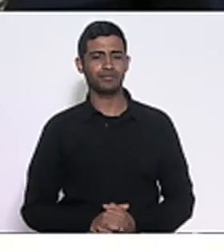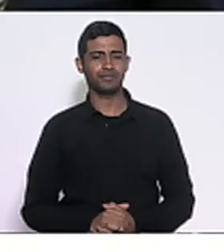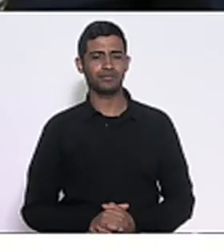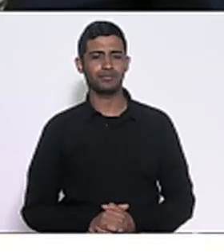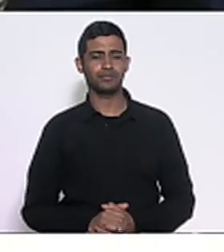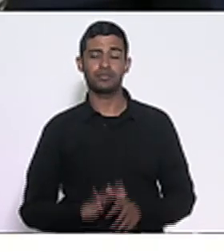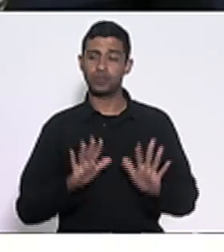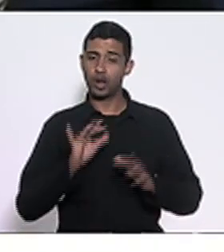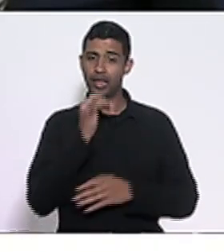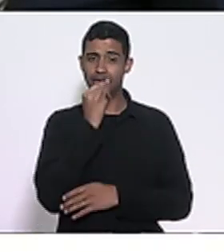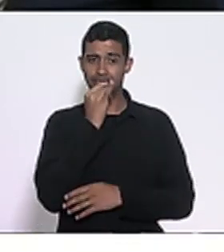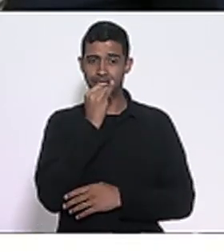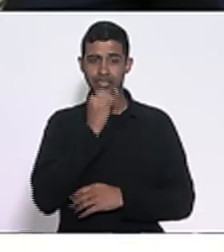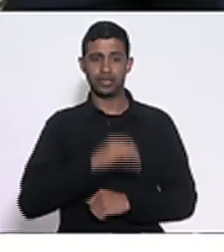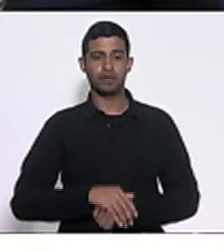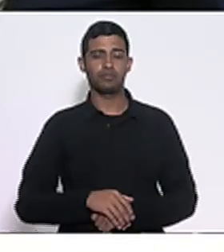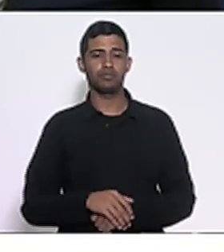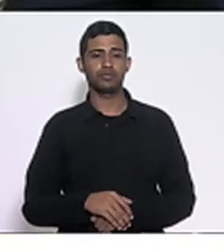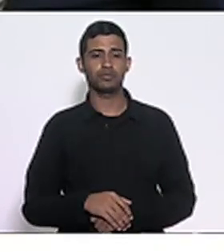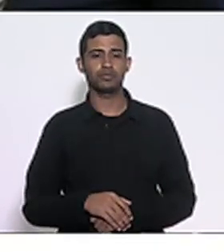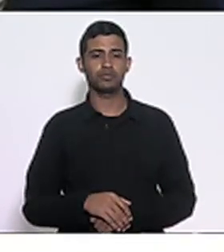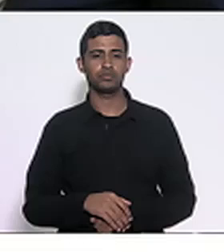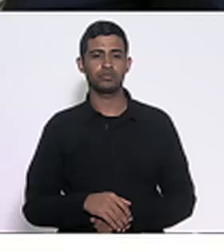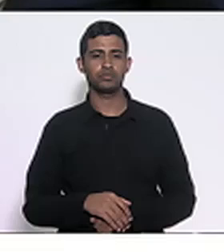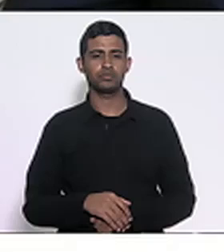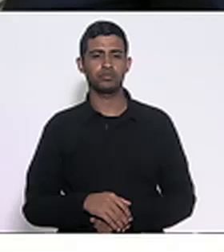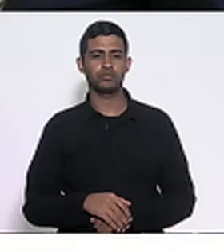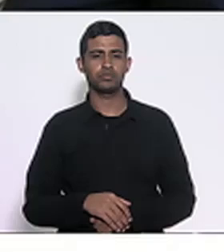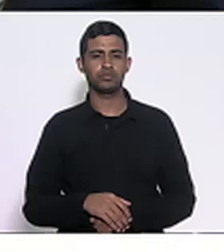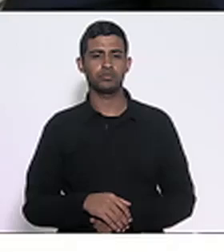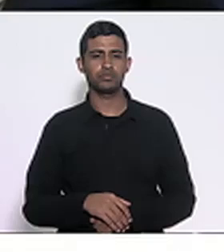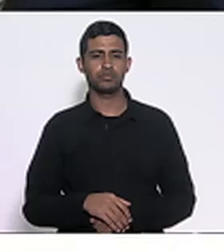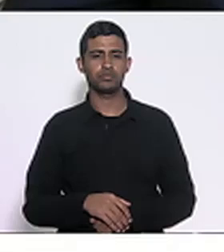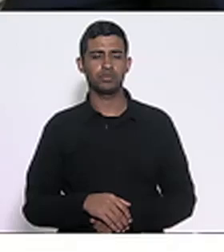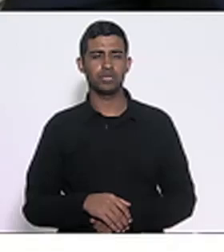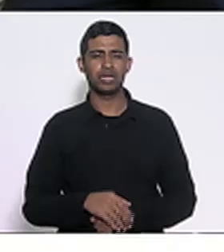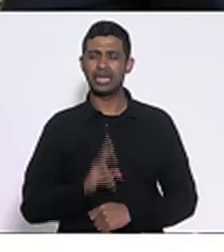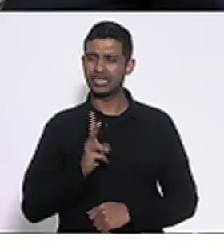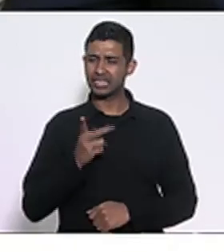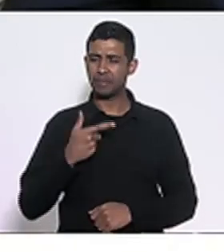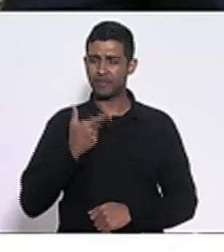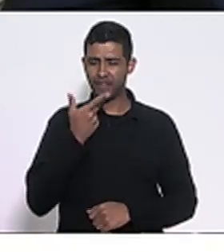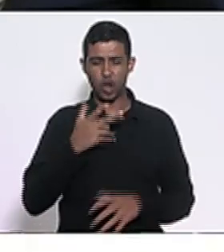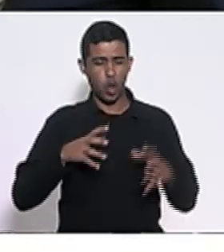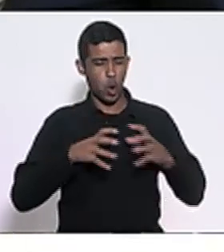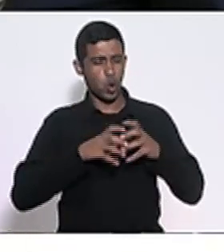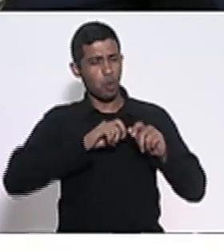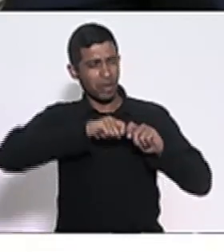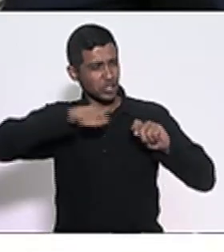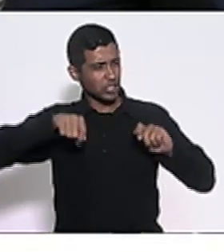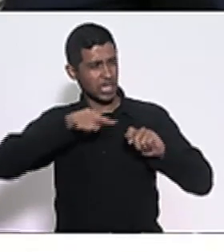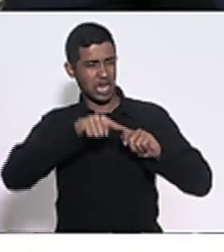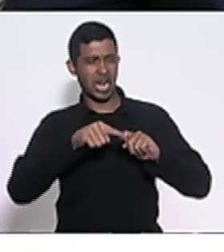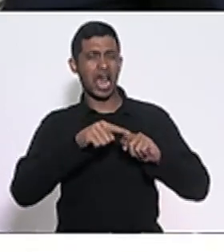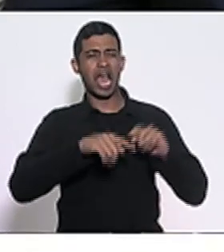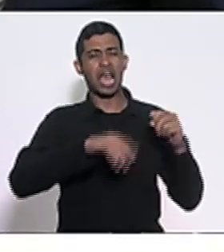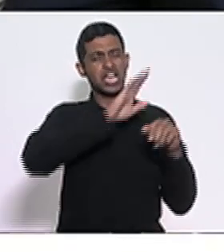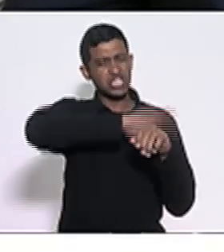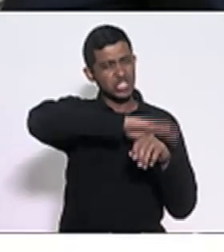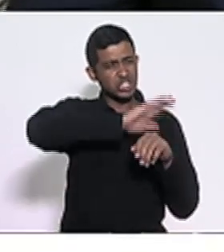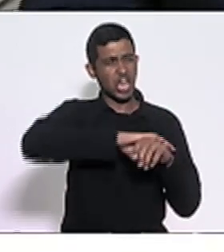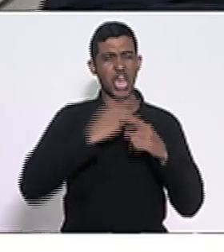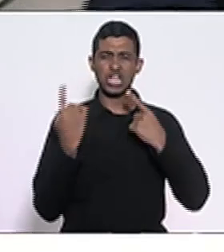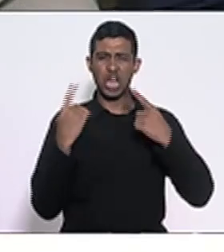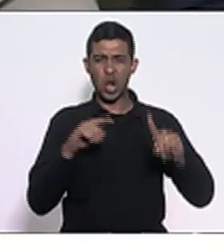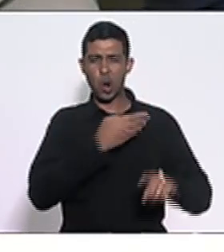Por exemplo, assim, nós temos relação. Sempre fomos taxados de esquerdista, essas coisas, né? Mas as